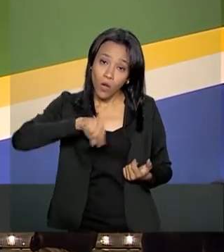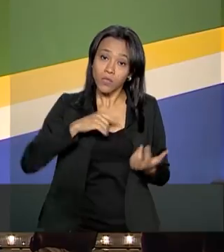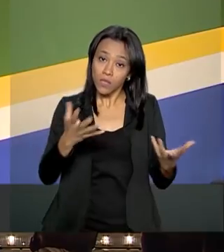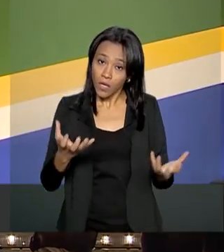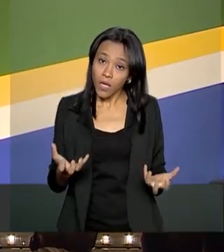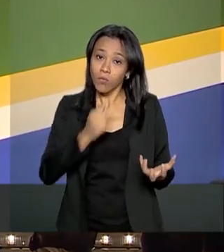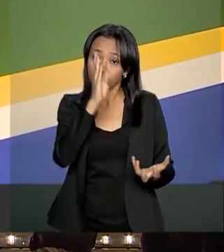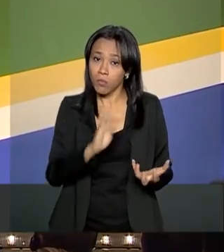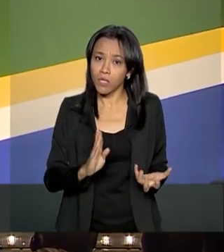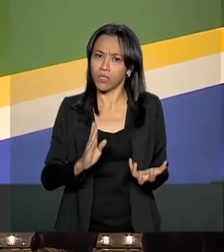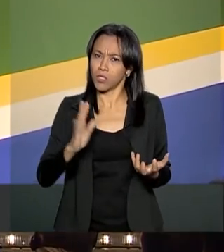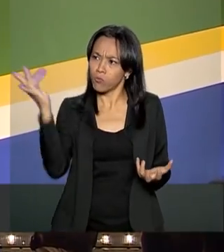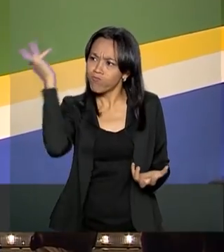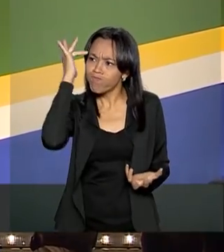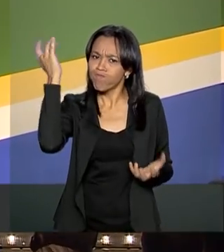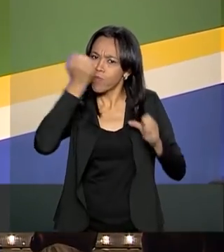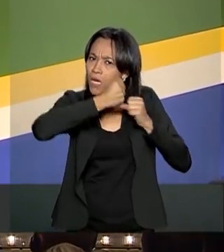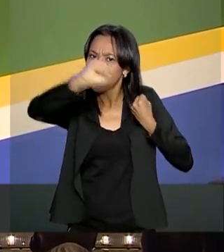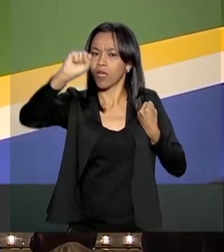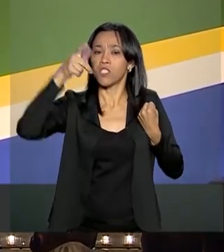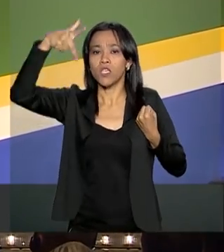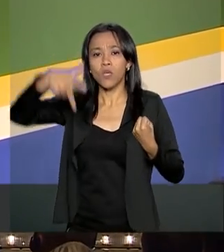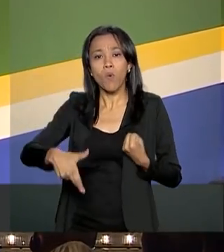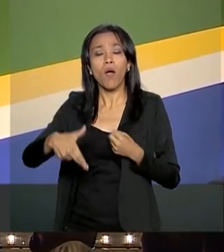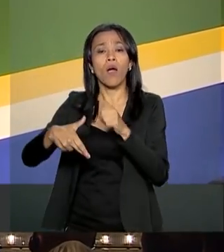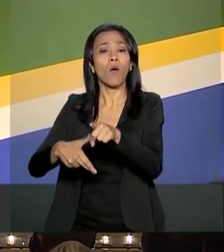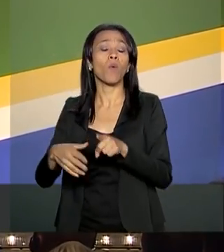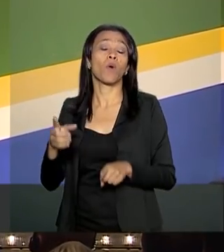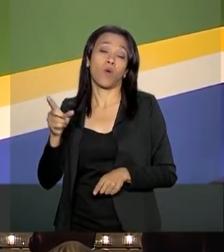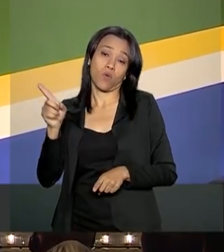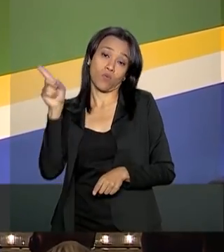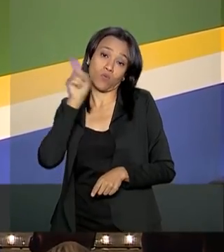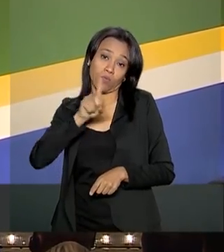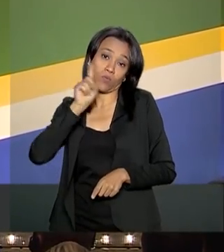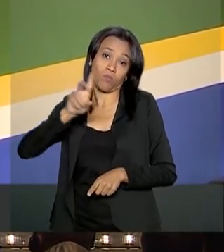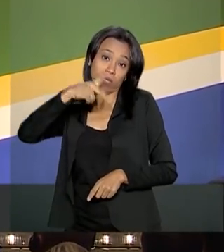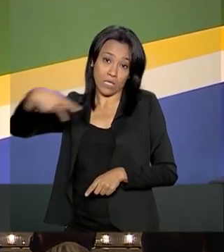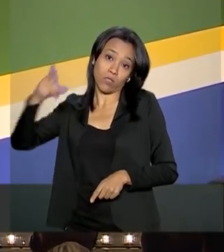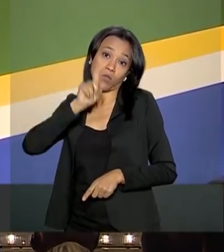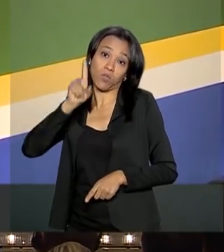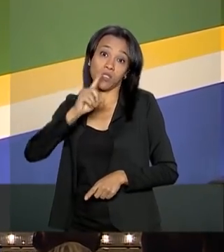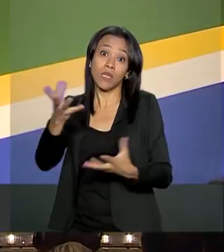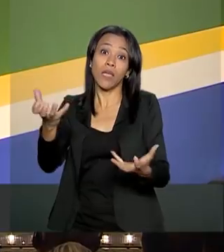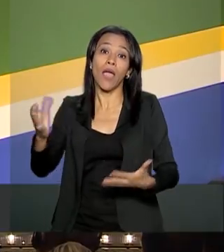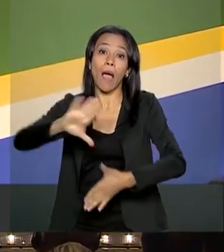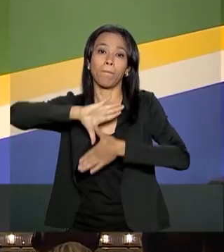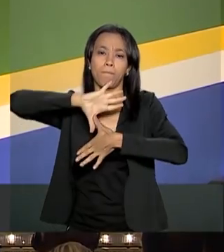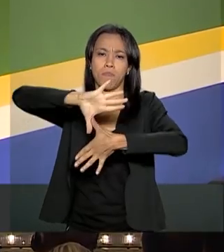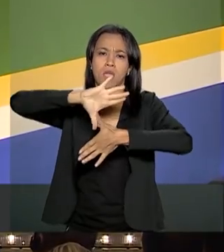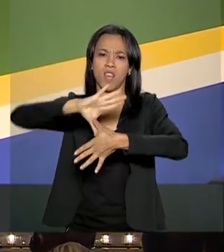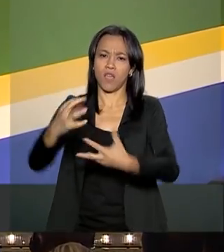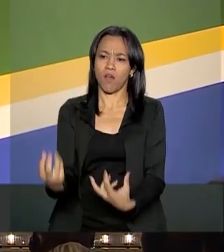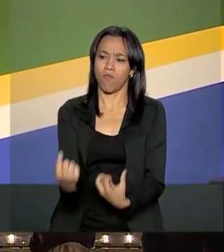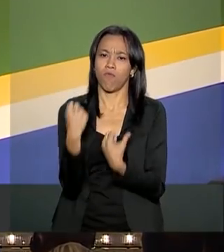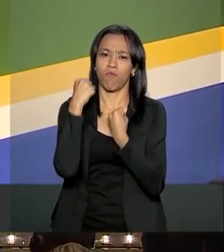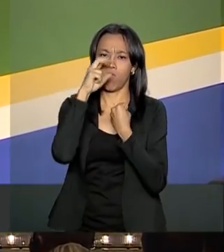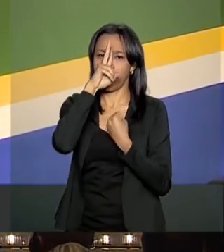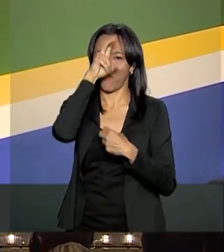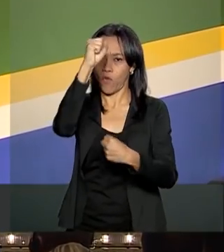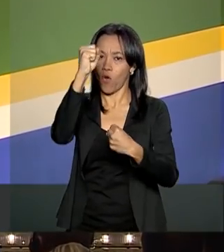Brasil grande também, como Trump quer a América grande. Agora, para crescermos, o primeiro ponto é a